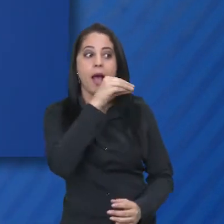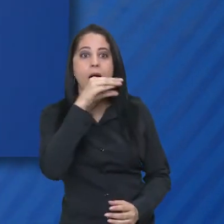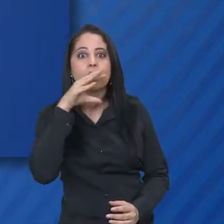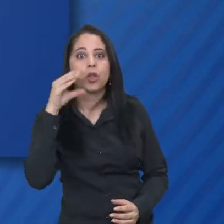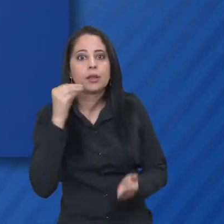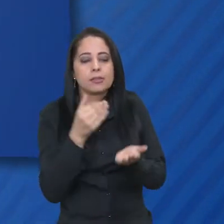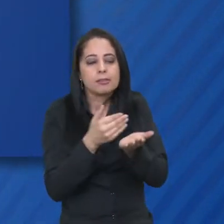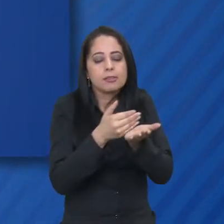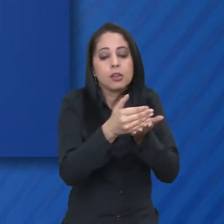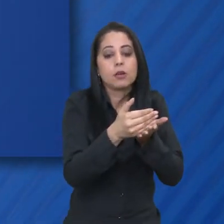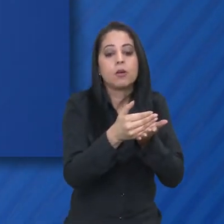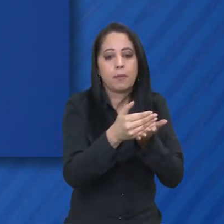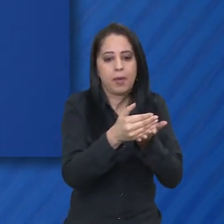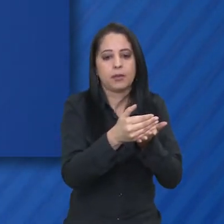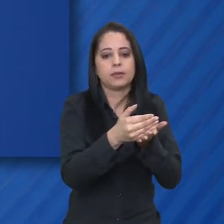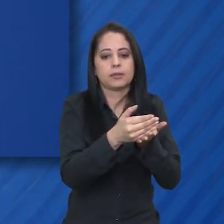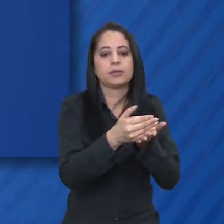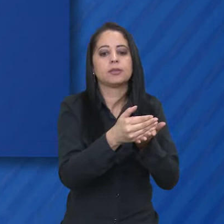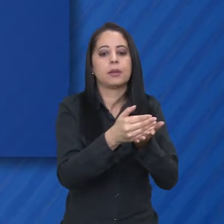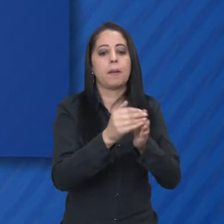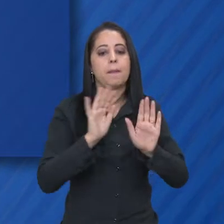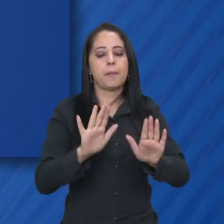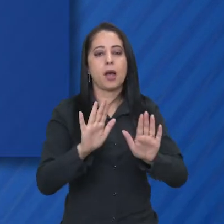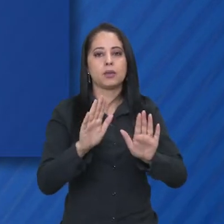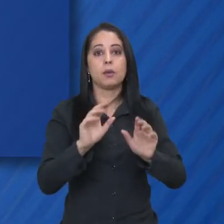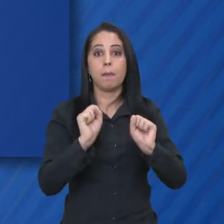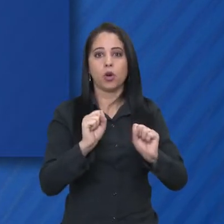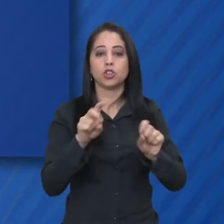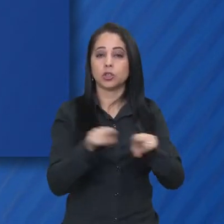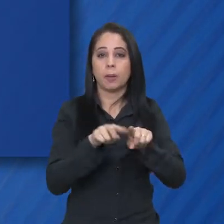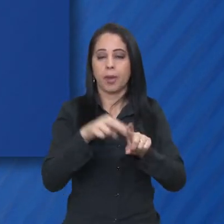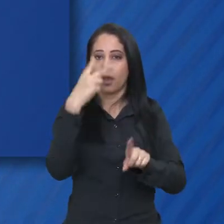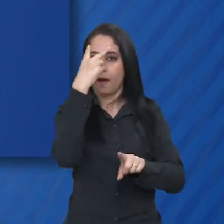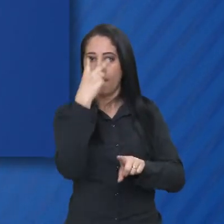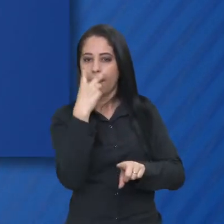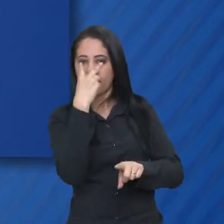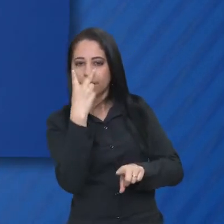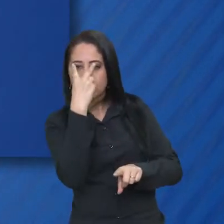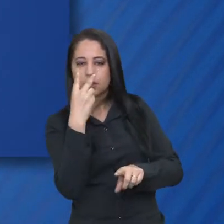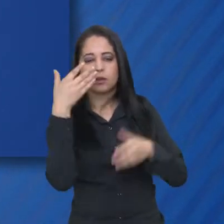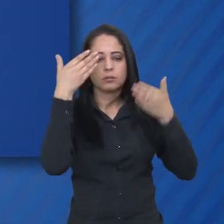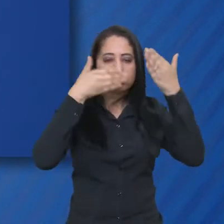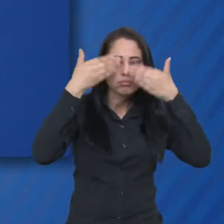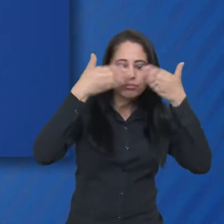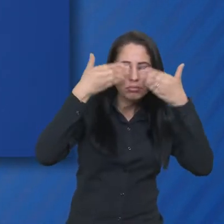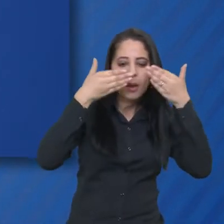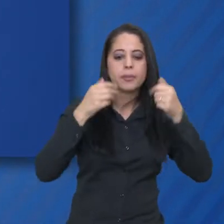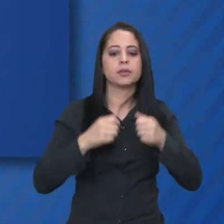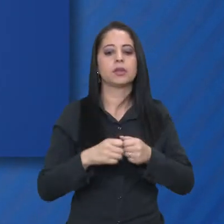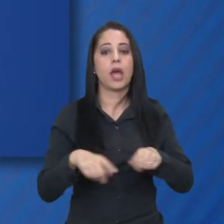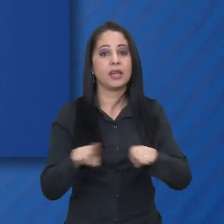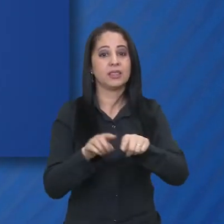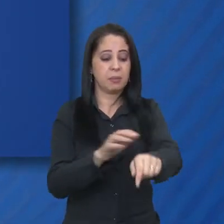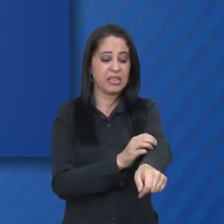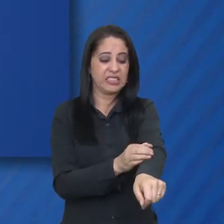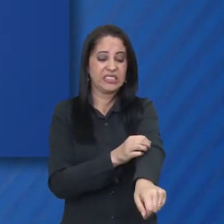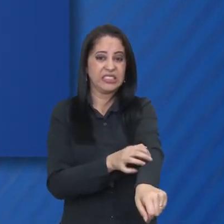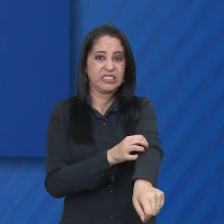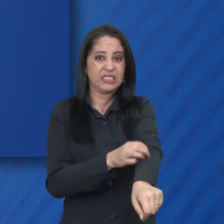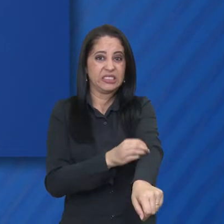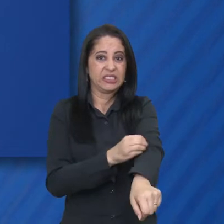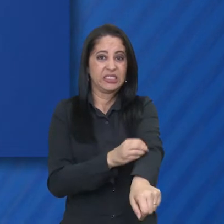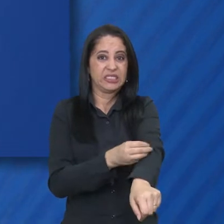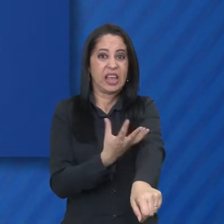da adolescência, tem sintomas bem parecidos, mas pode se manifestar também por meio da visão embaçada, feridas